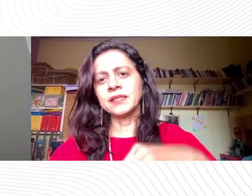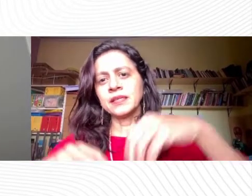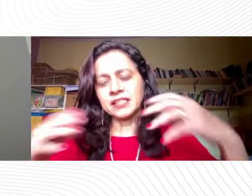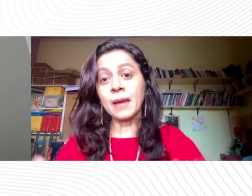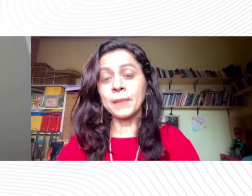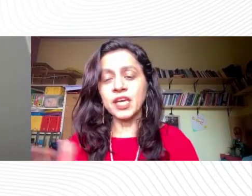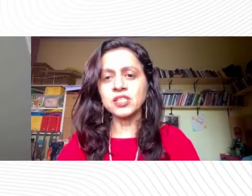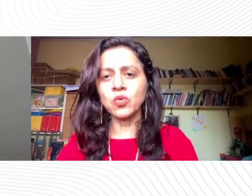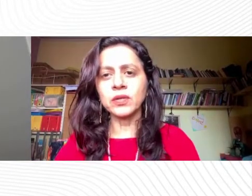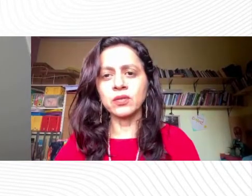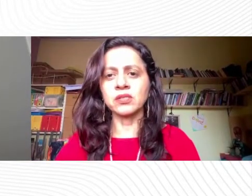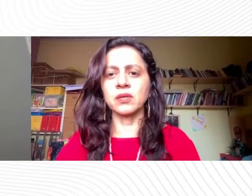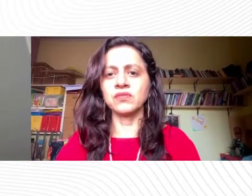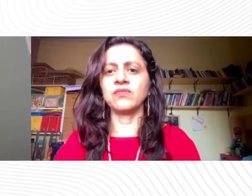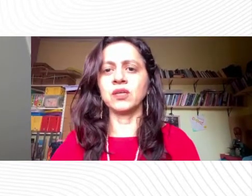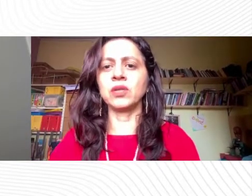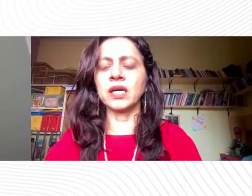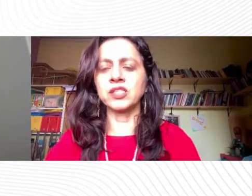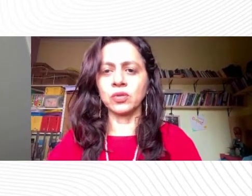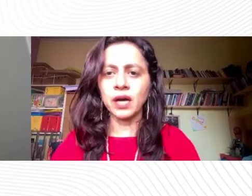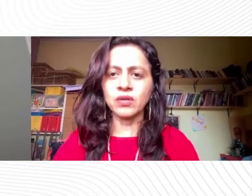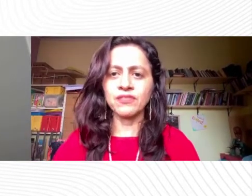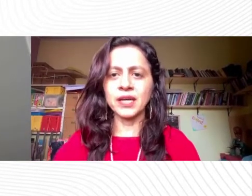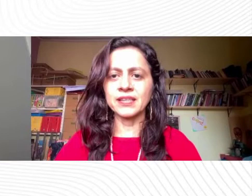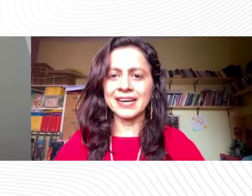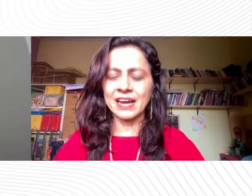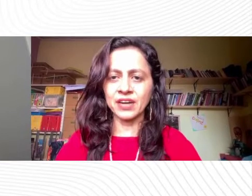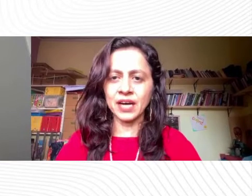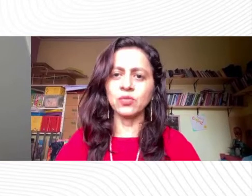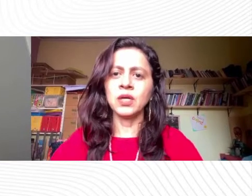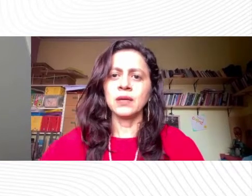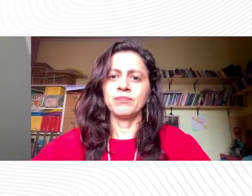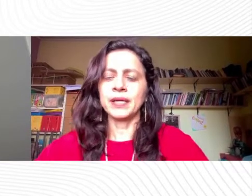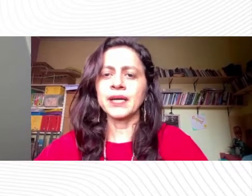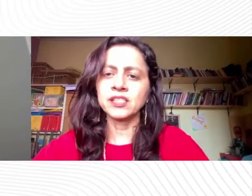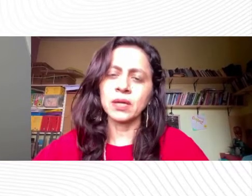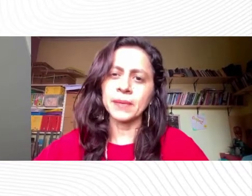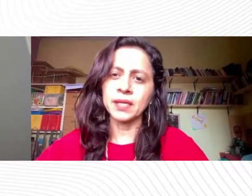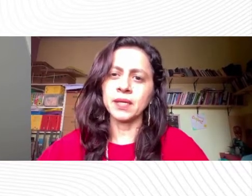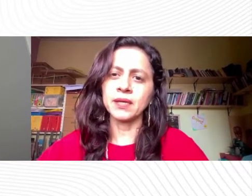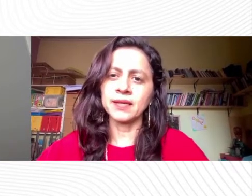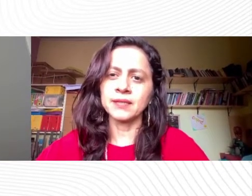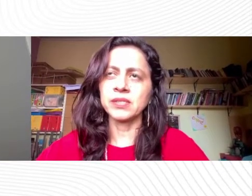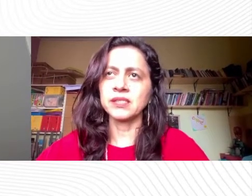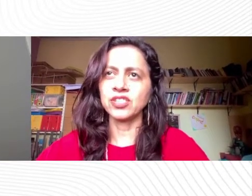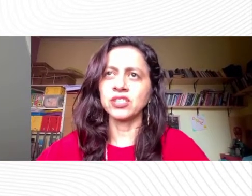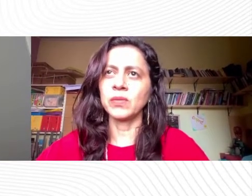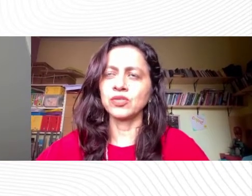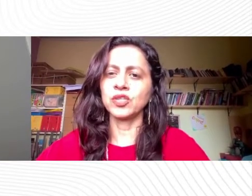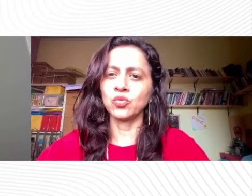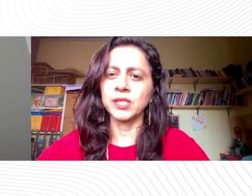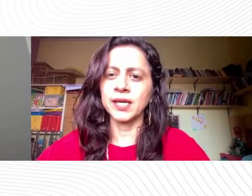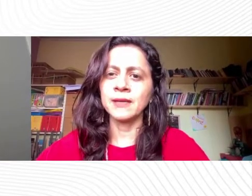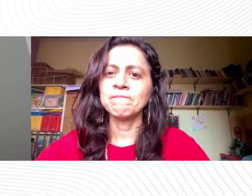esse abismo que nós estamos vivendo educacional, que foi ainda agravado pela questão da pandemia, né? Então, assim, a gente tem